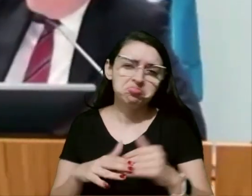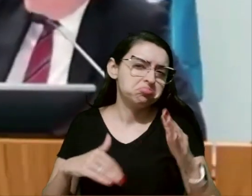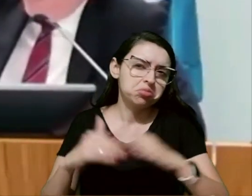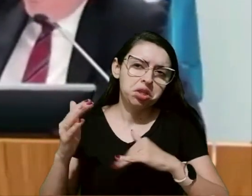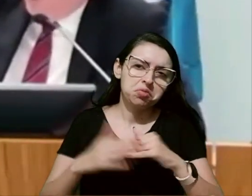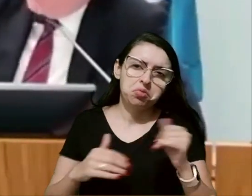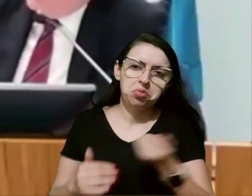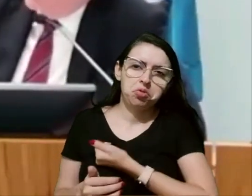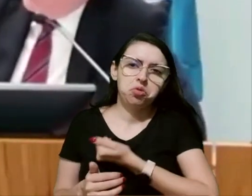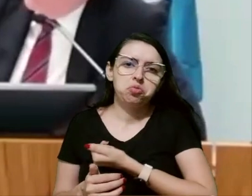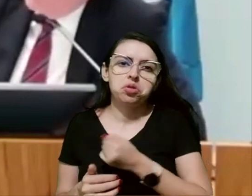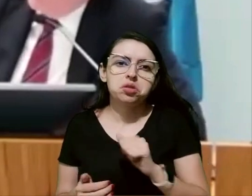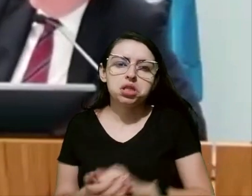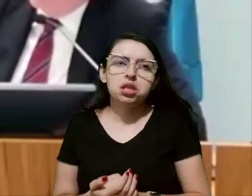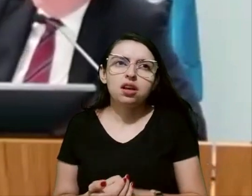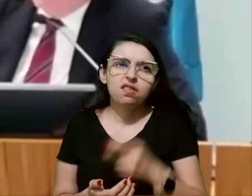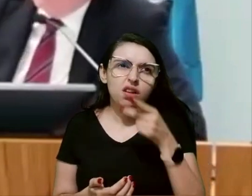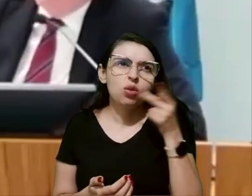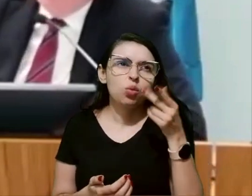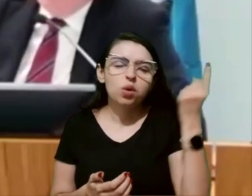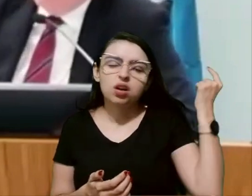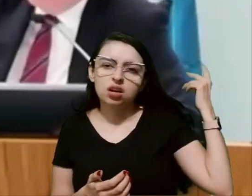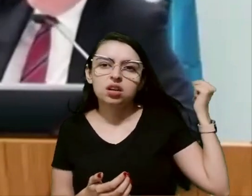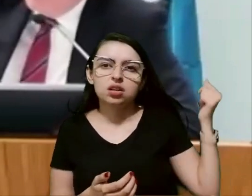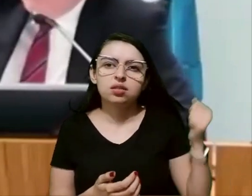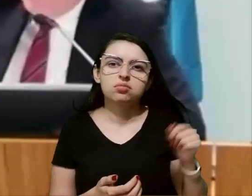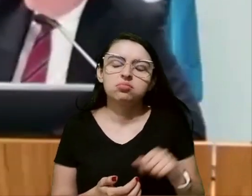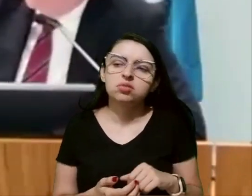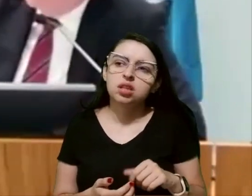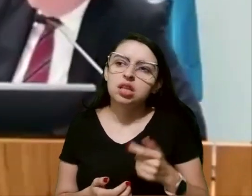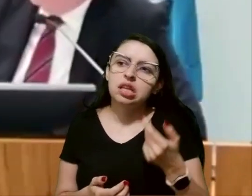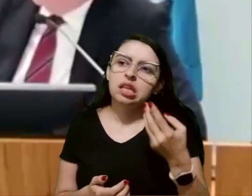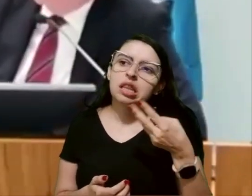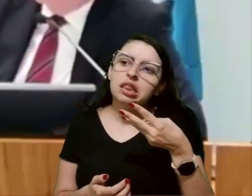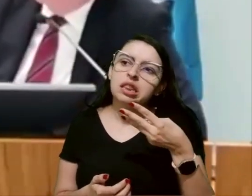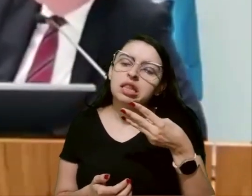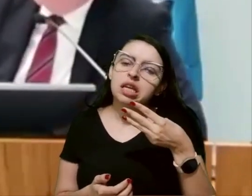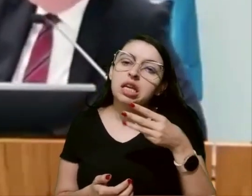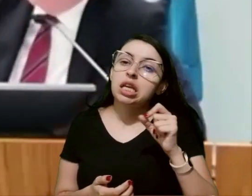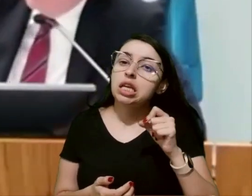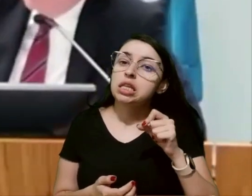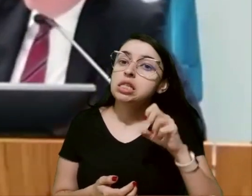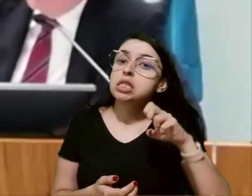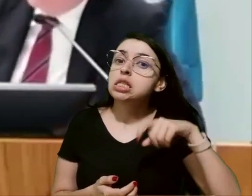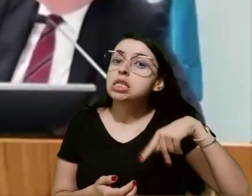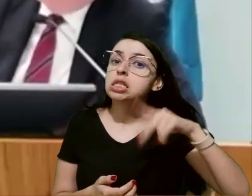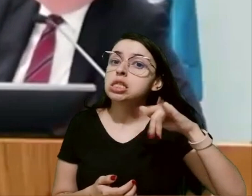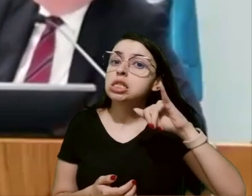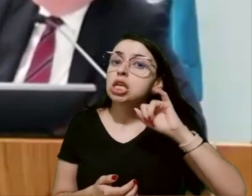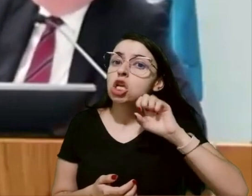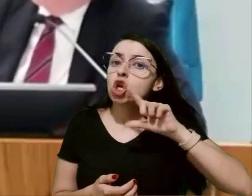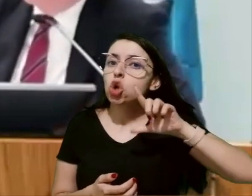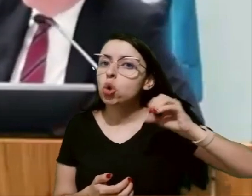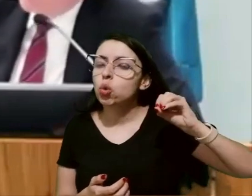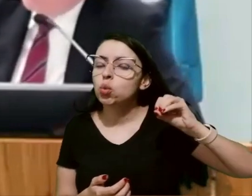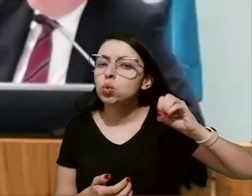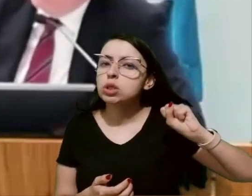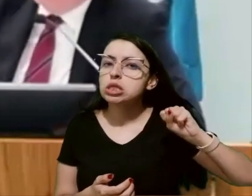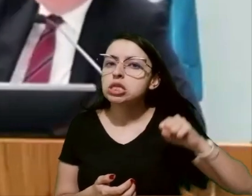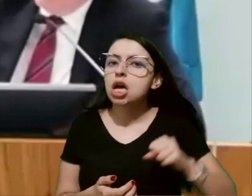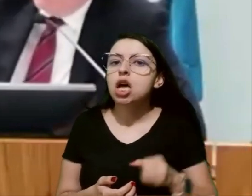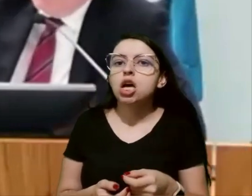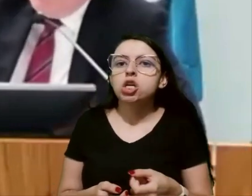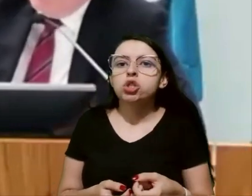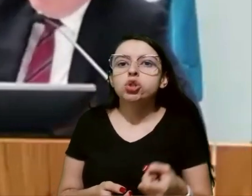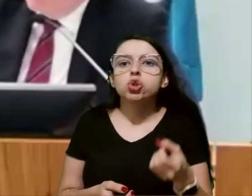sei lá, vou chutar aqui o número, não lembro mais o número que ele disse na época, mas é assim, é pego com 3 quilos de cocaína na Justiça Federal